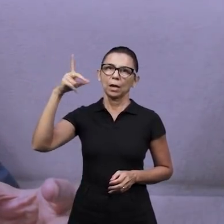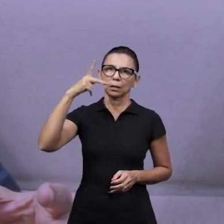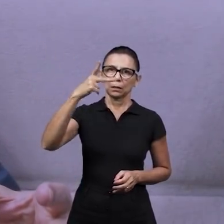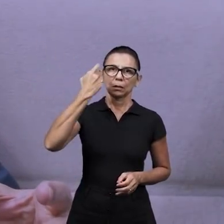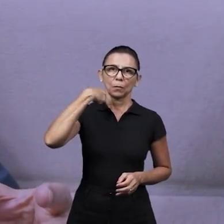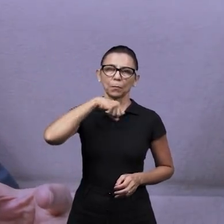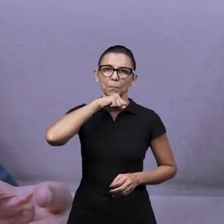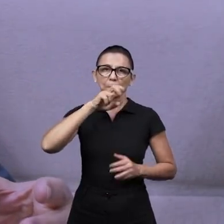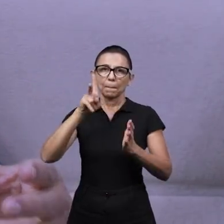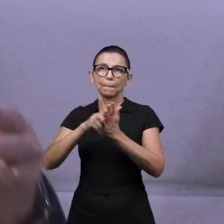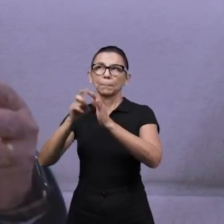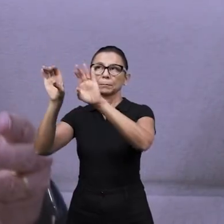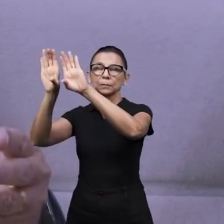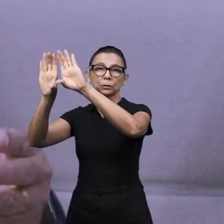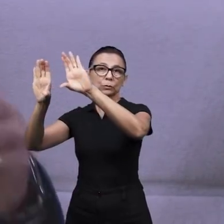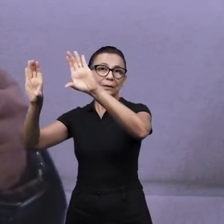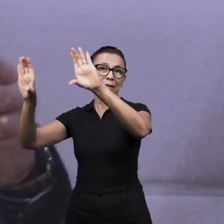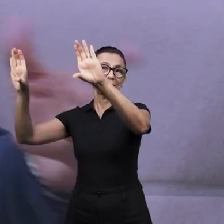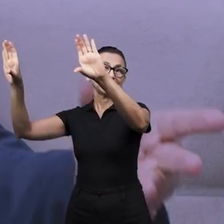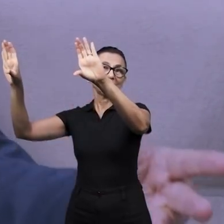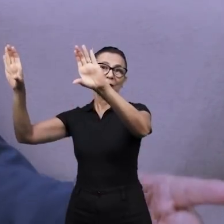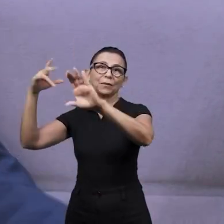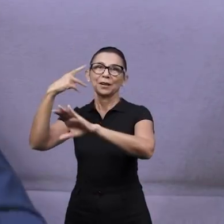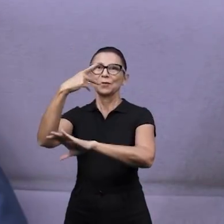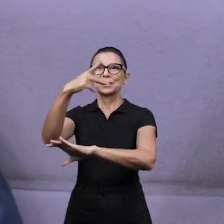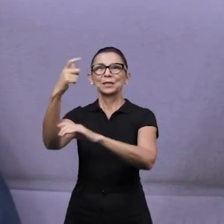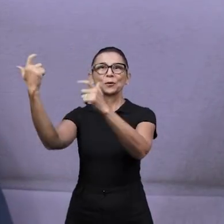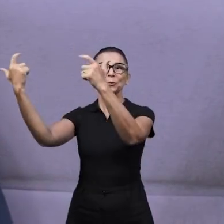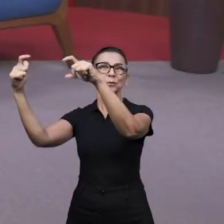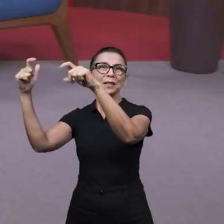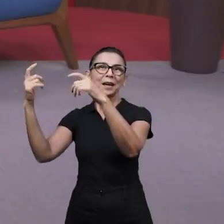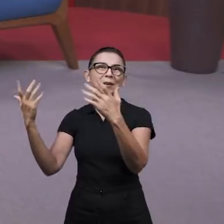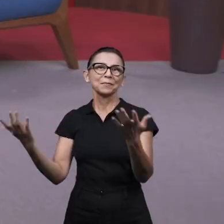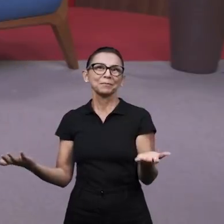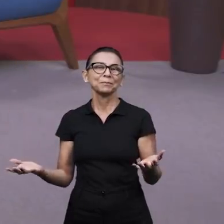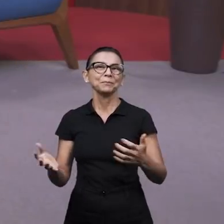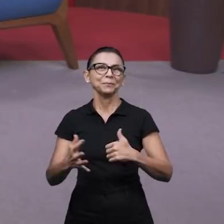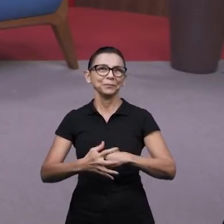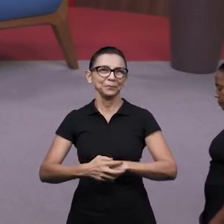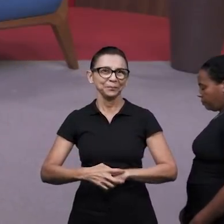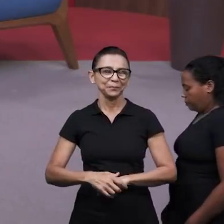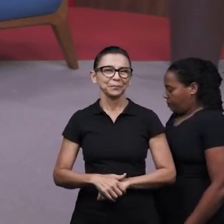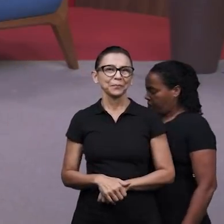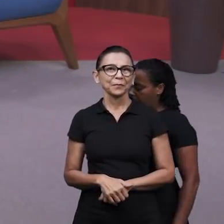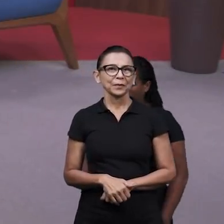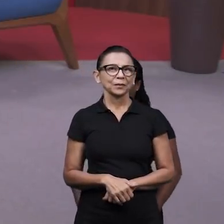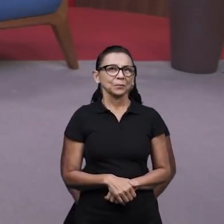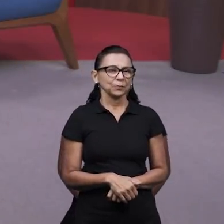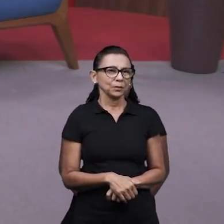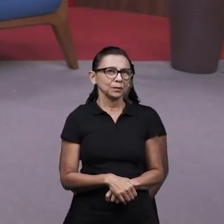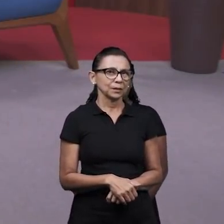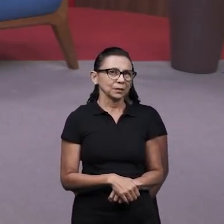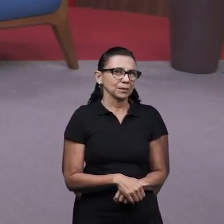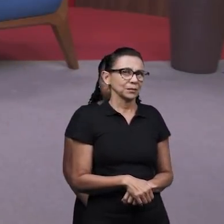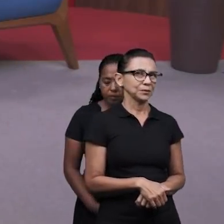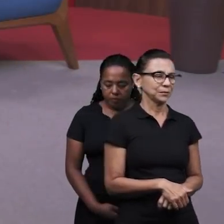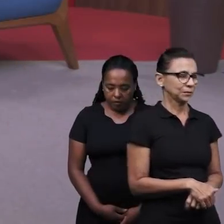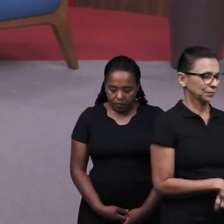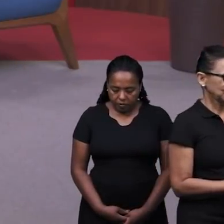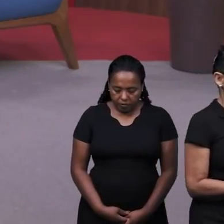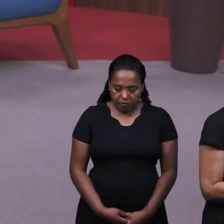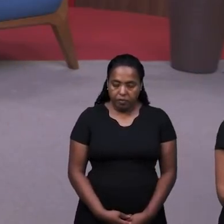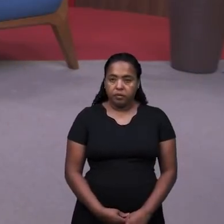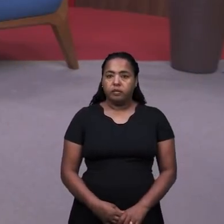Celestial, o céu será o seu lar. Amém. Glória a Jesus. Amém. Vamos ler um texto que está em Atos,